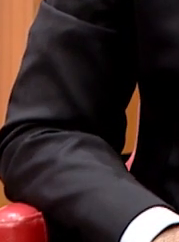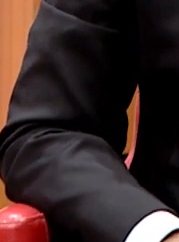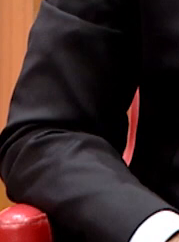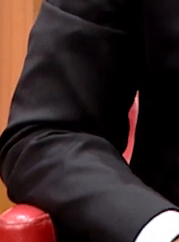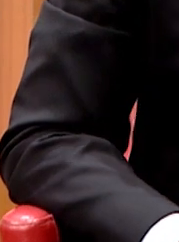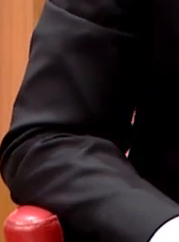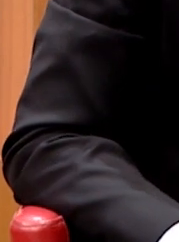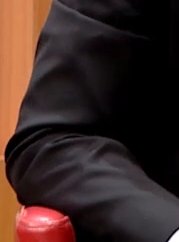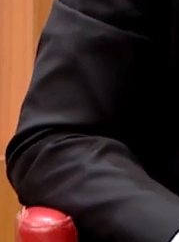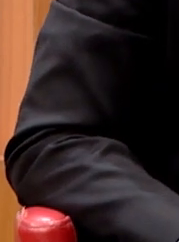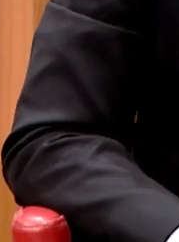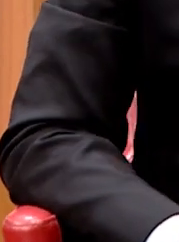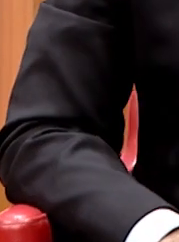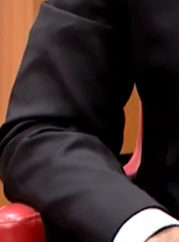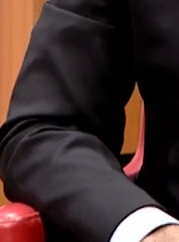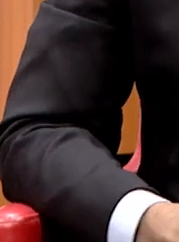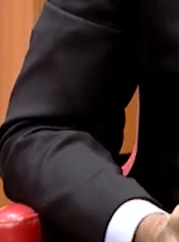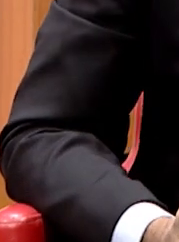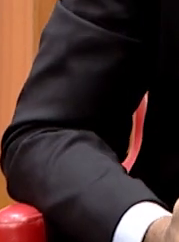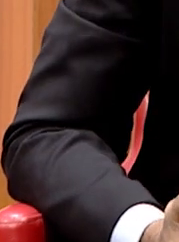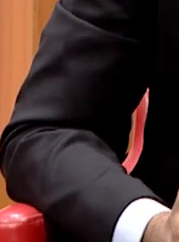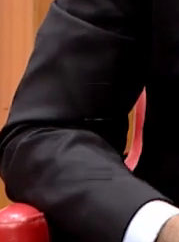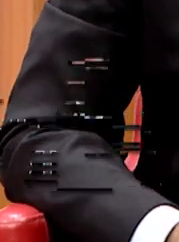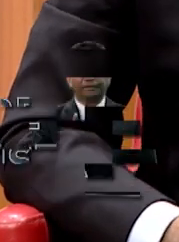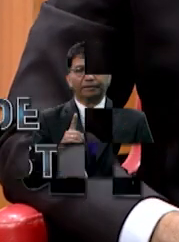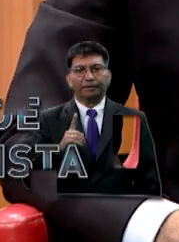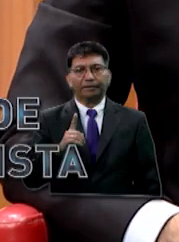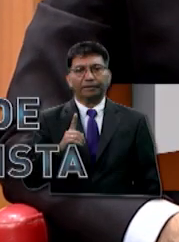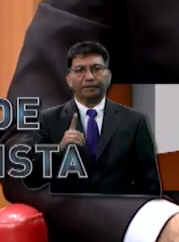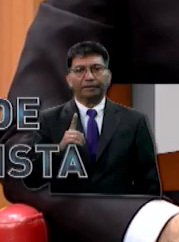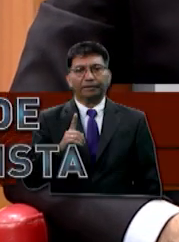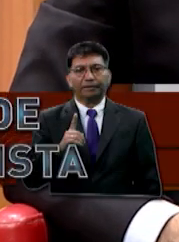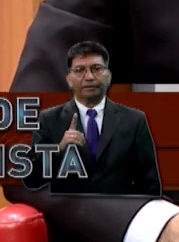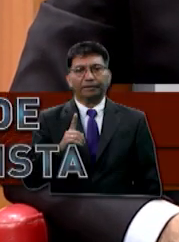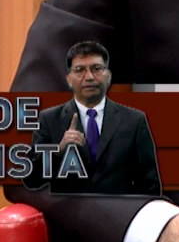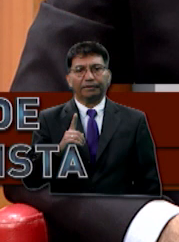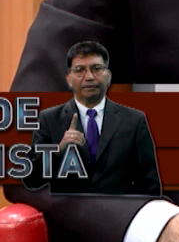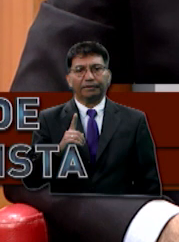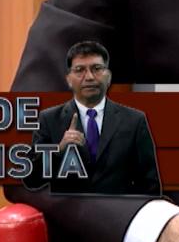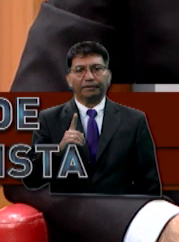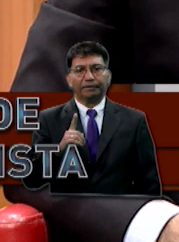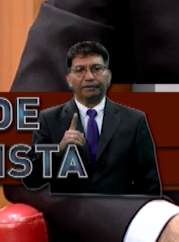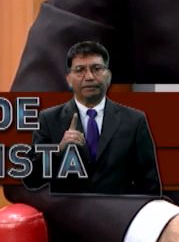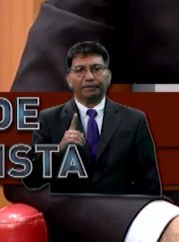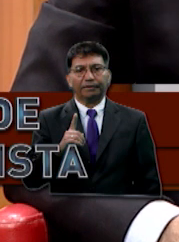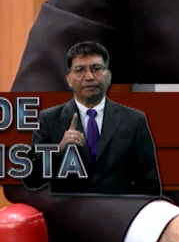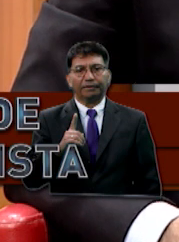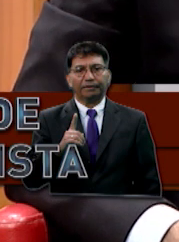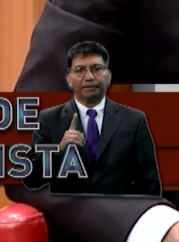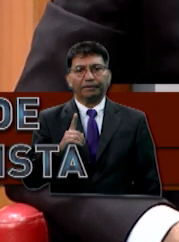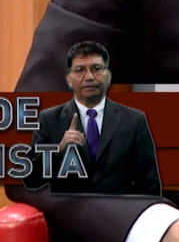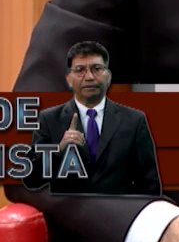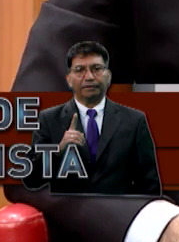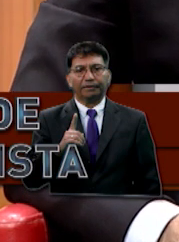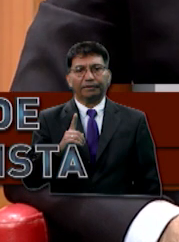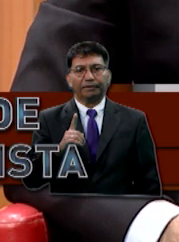nem África do Sul, nem Brasil, nem Homos, e Cuslio, mas de Índia, nem Nien. E de Índia, nem Nien, a RU mostra uma casa e a Fulano Março, tinha ainda